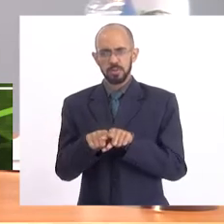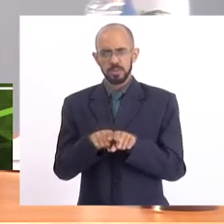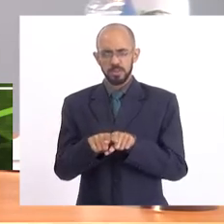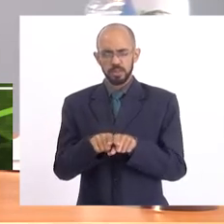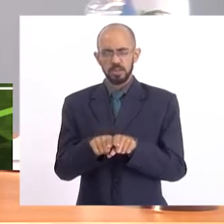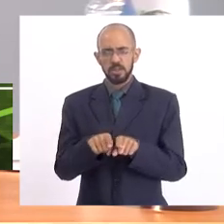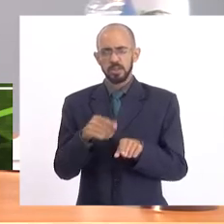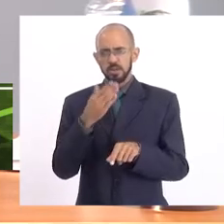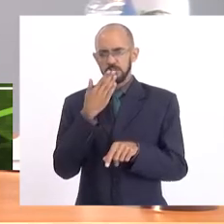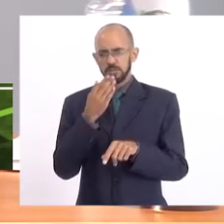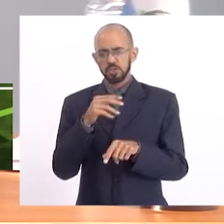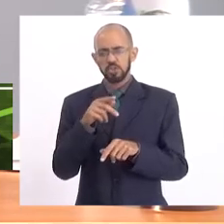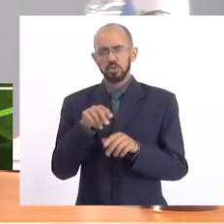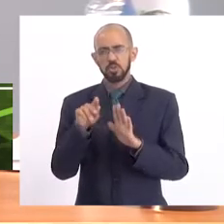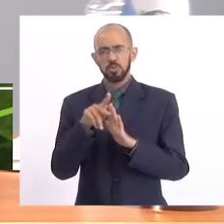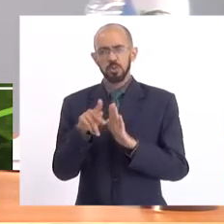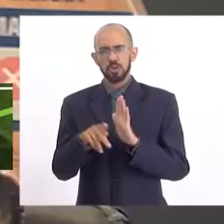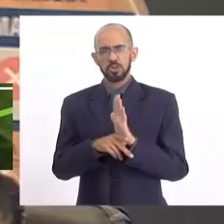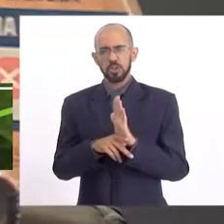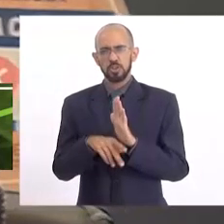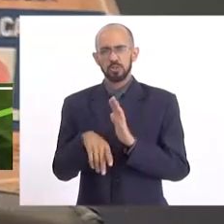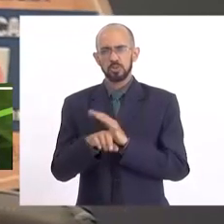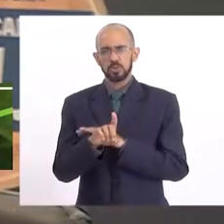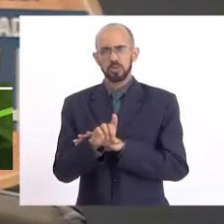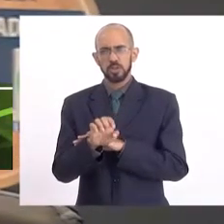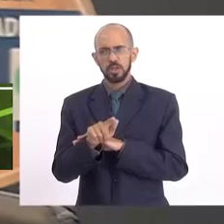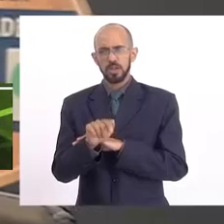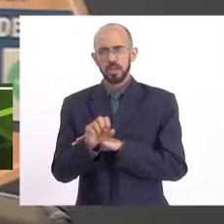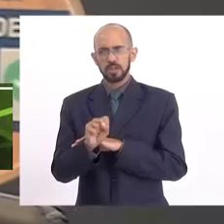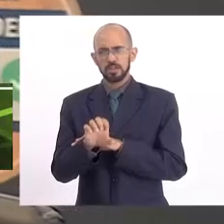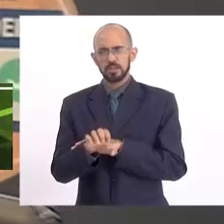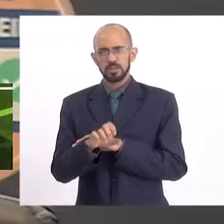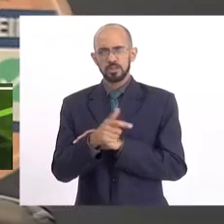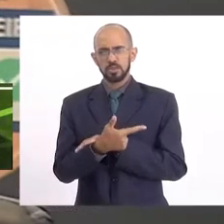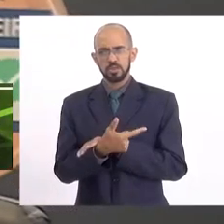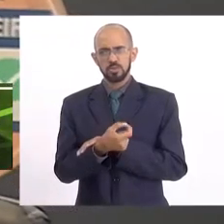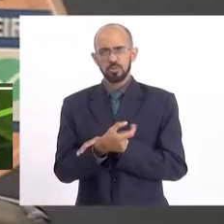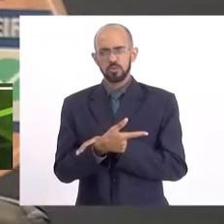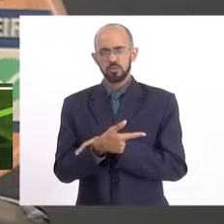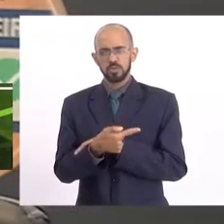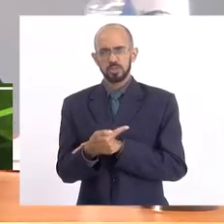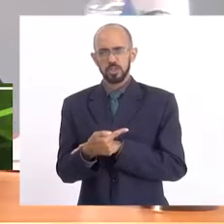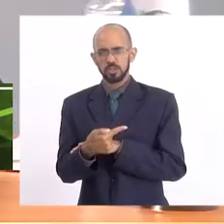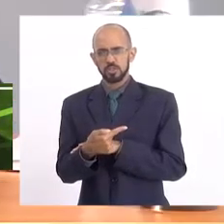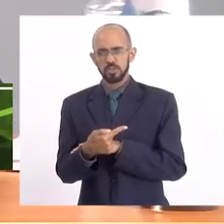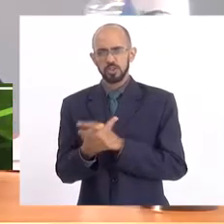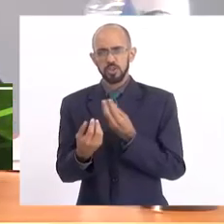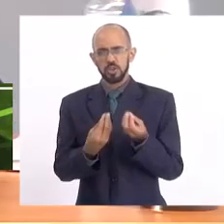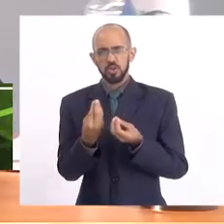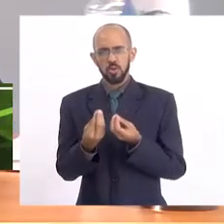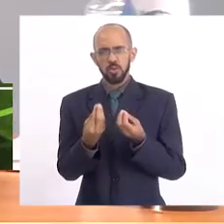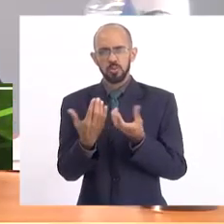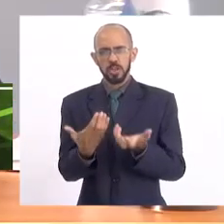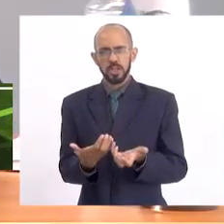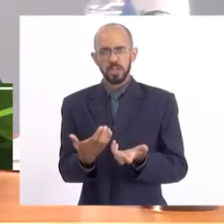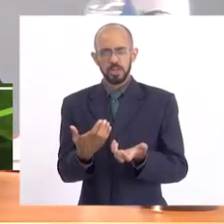É o projeto Degase 2027. Como queremos ter o Degase em